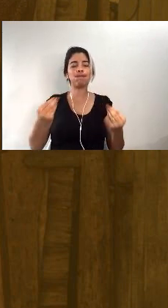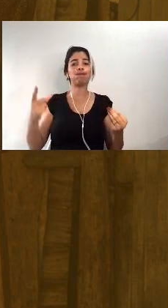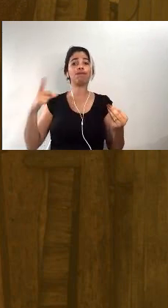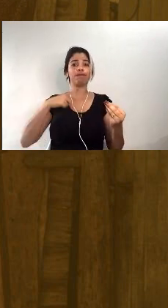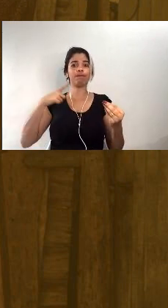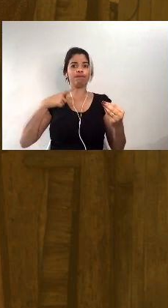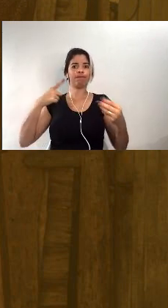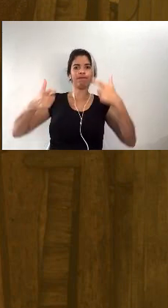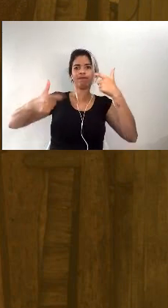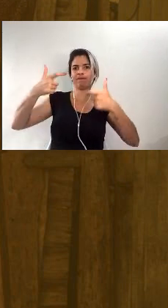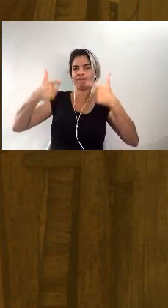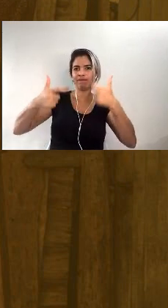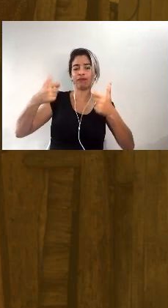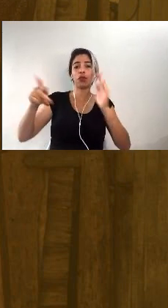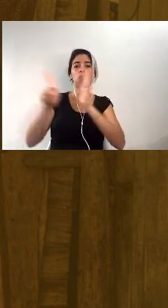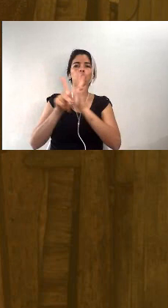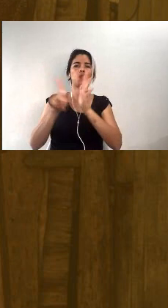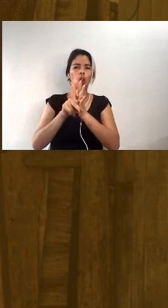tensionando toda essa lógica